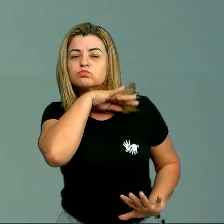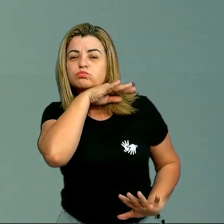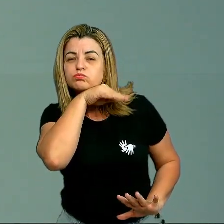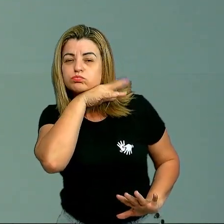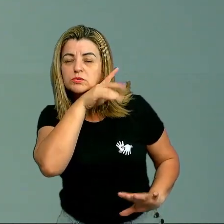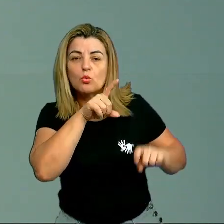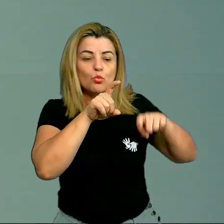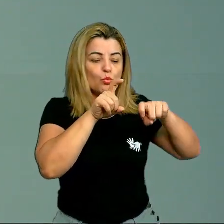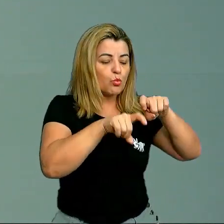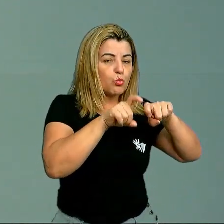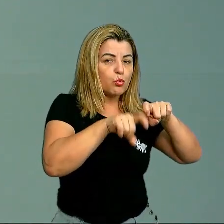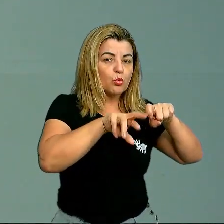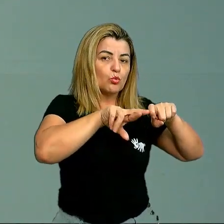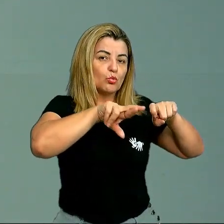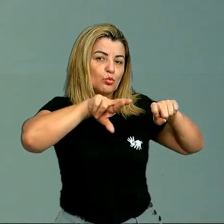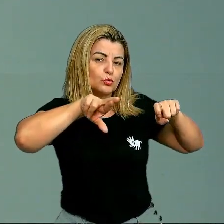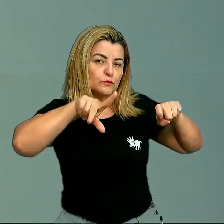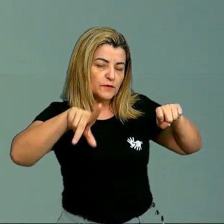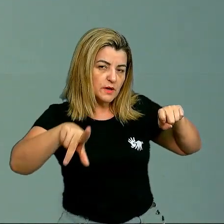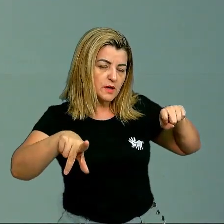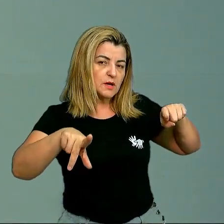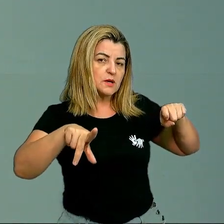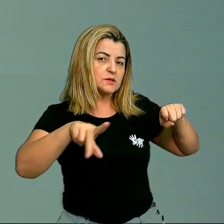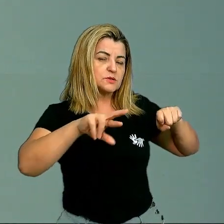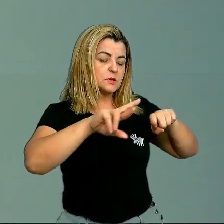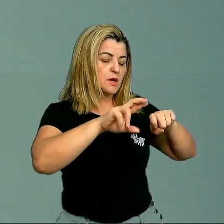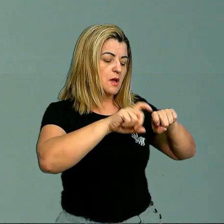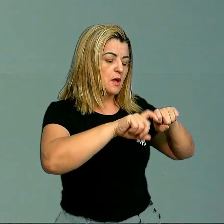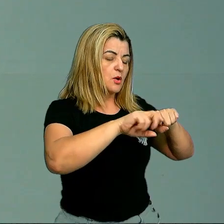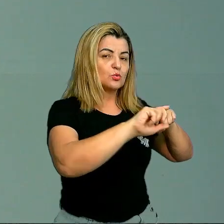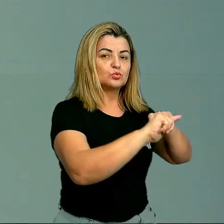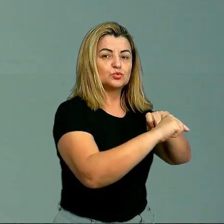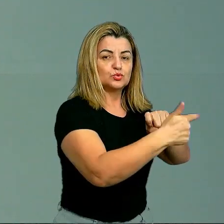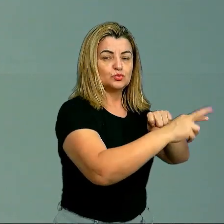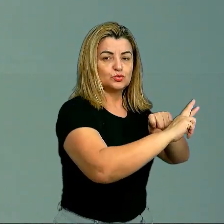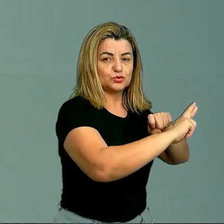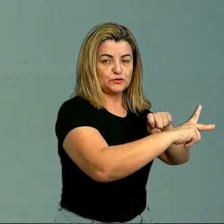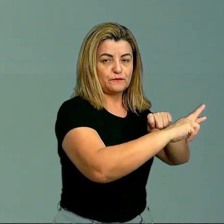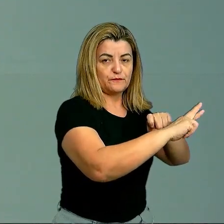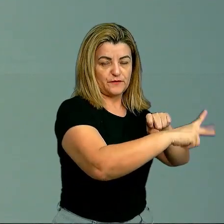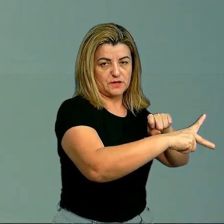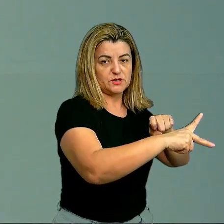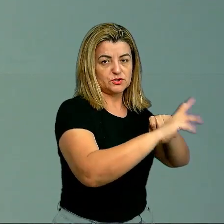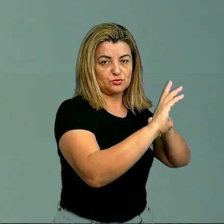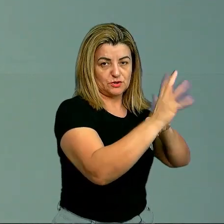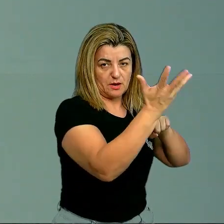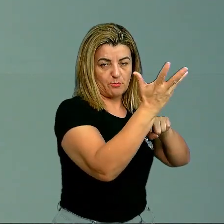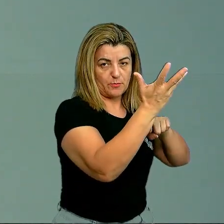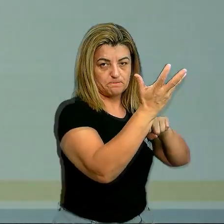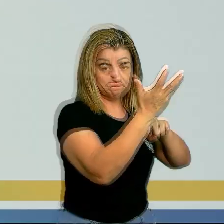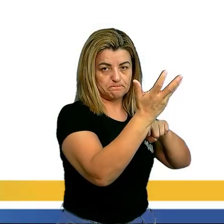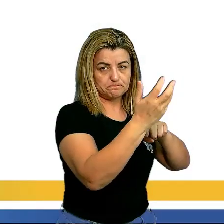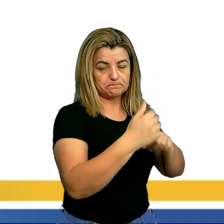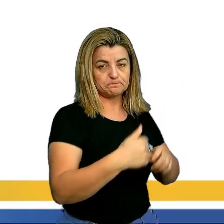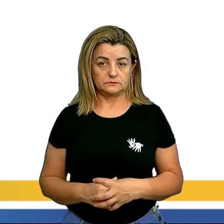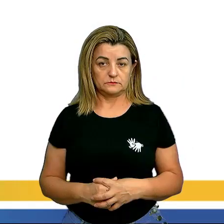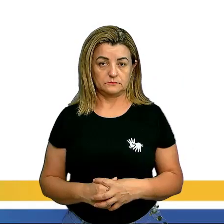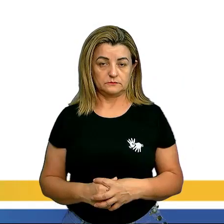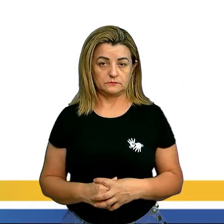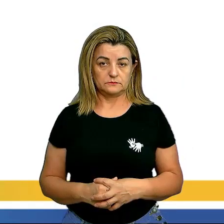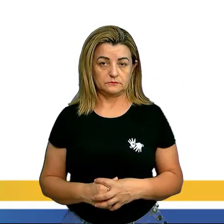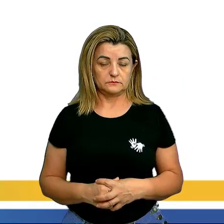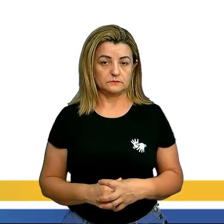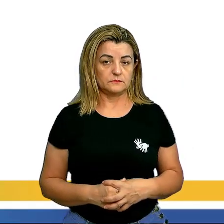acasalamento diferente. Uma é de uma estação, outra é de outra estação. Então, eles não ali conseguem porque estão em estações diferentes.